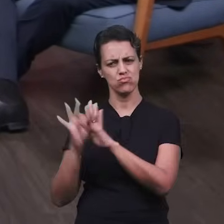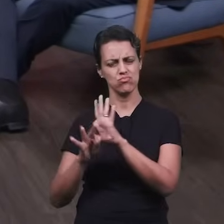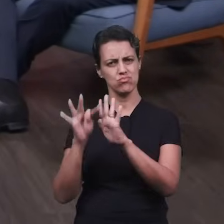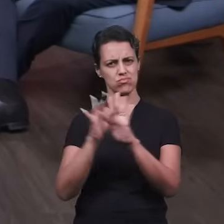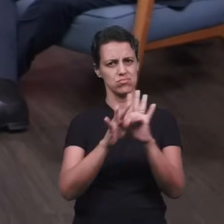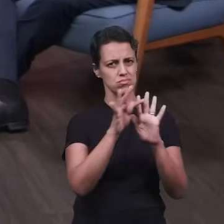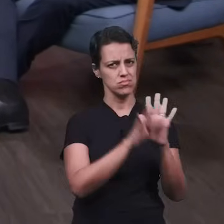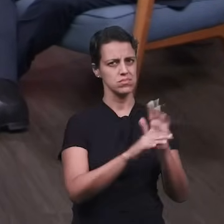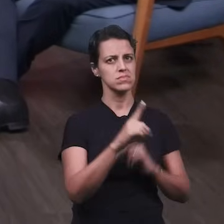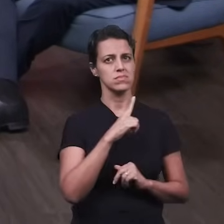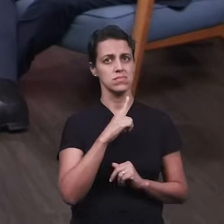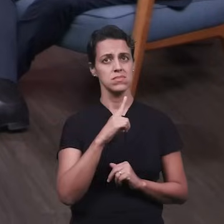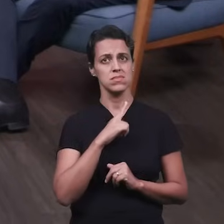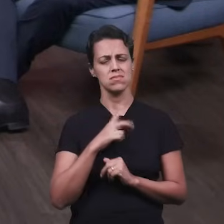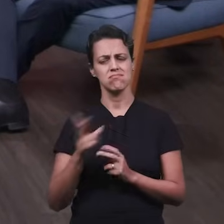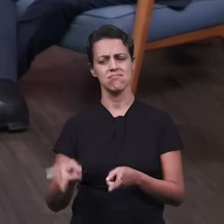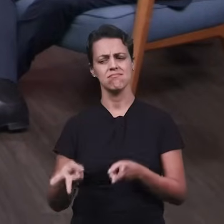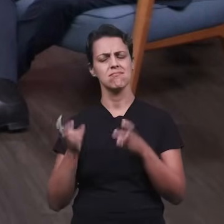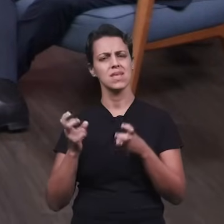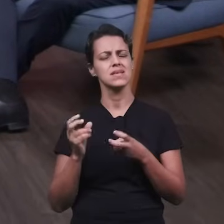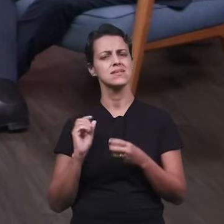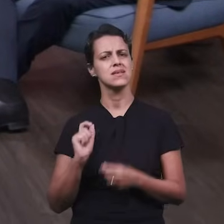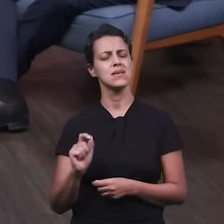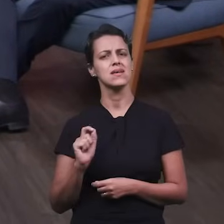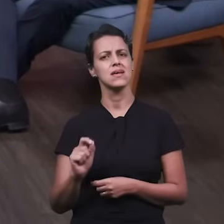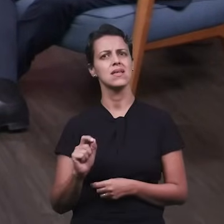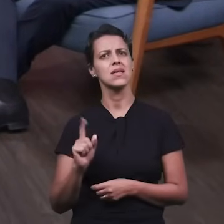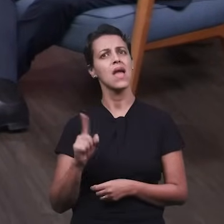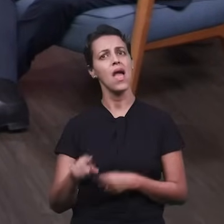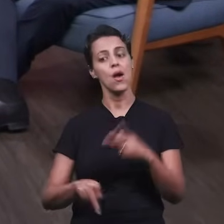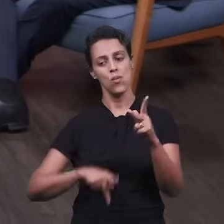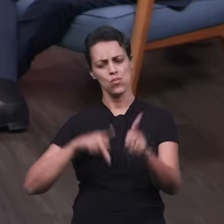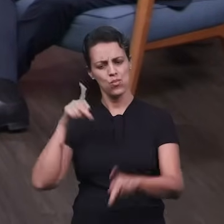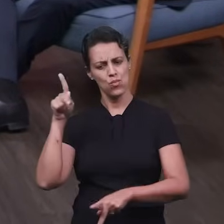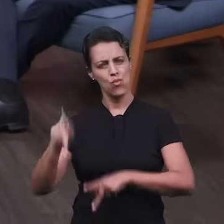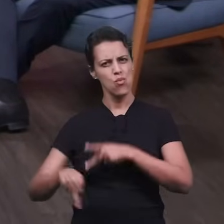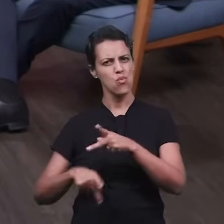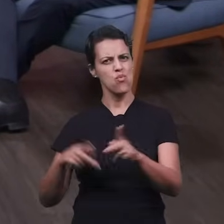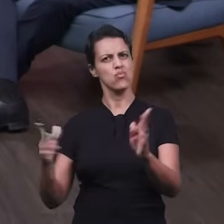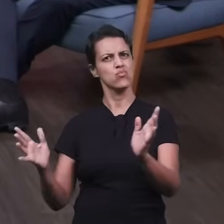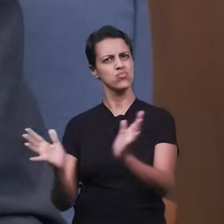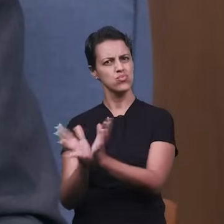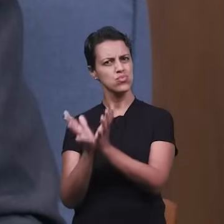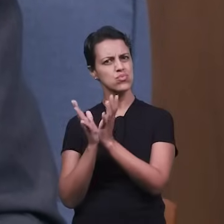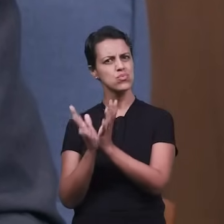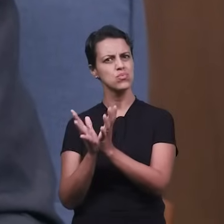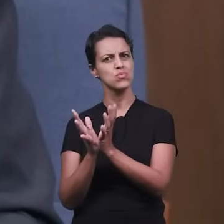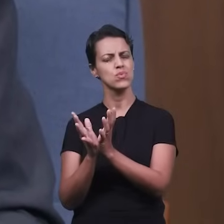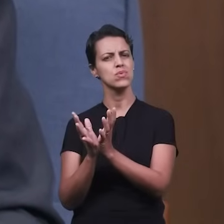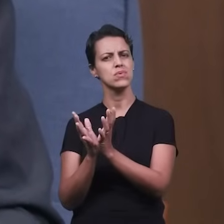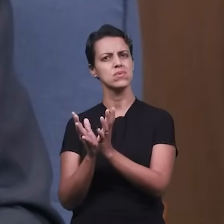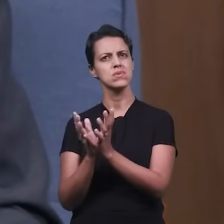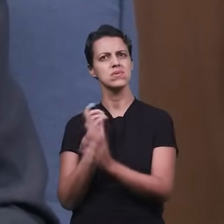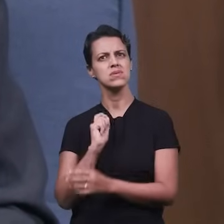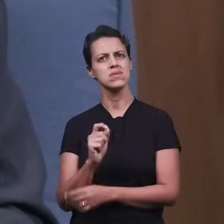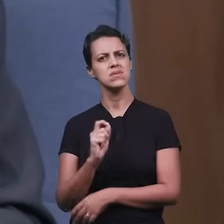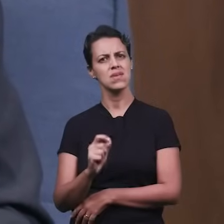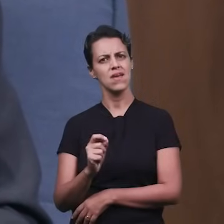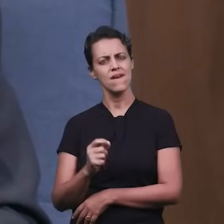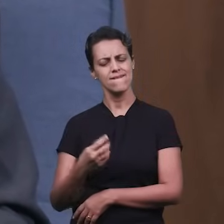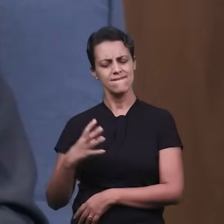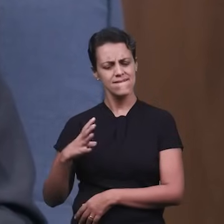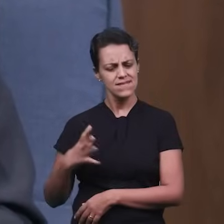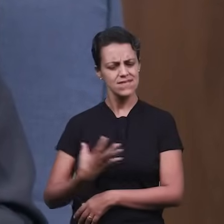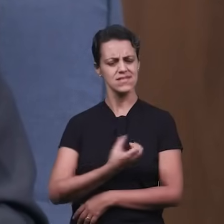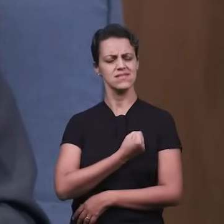bíblicos que nós vemos que de fato é um povo, é um grupo que se permite viver a experiência do